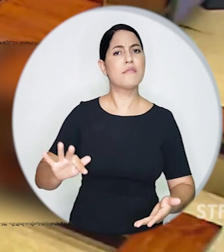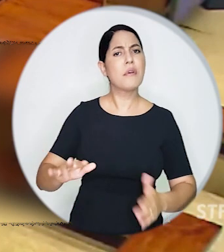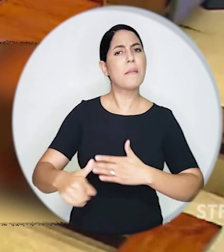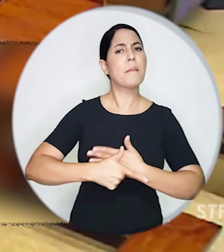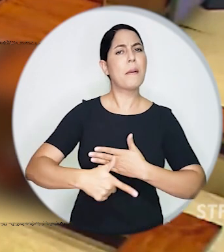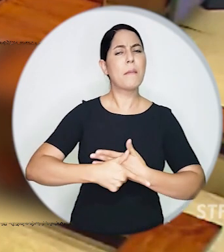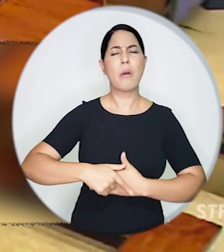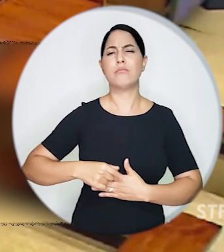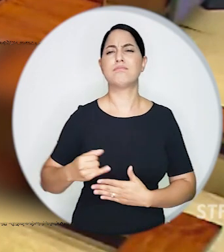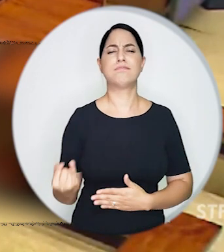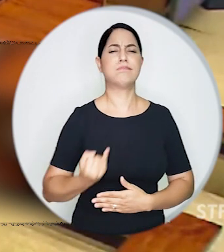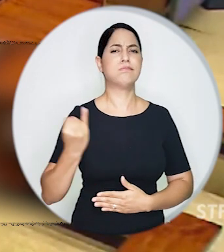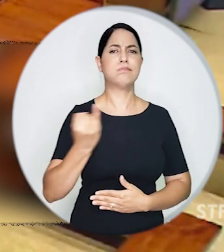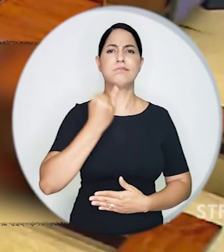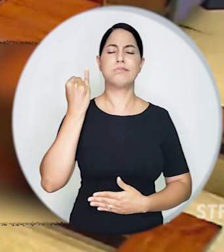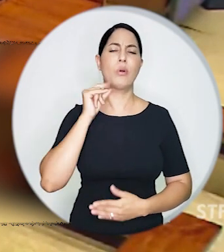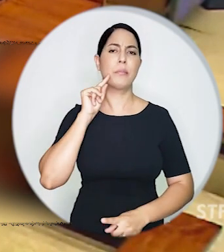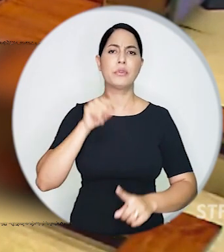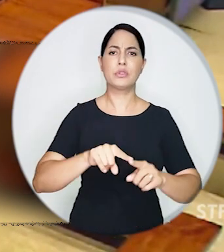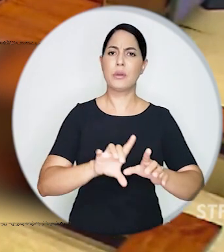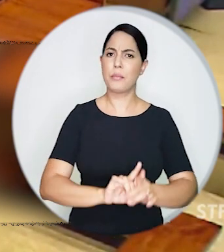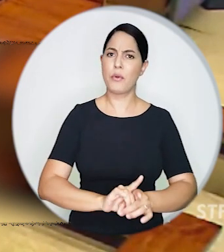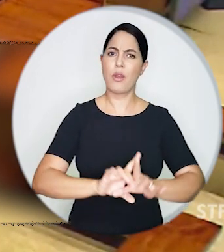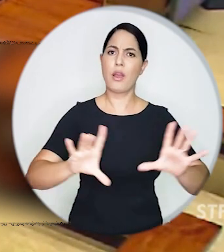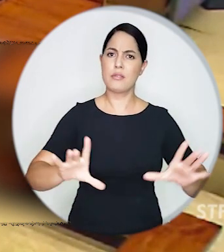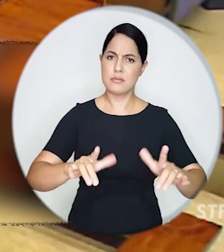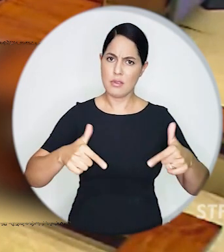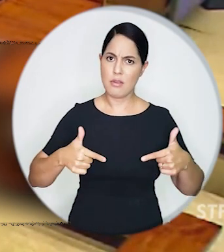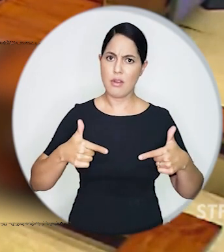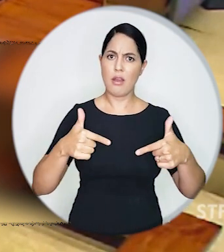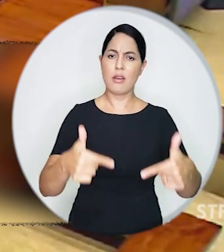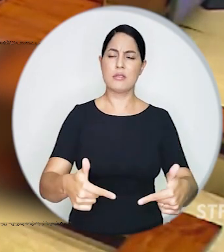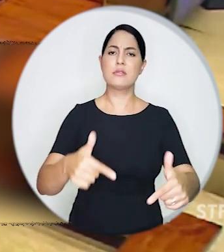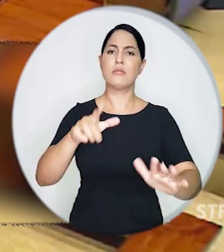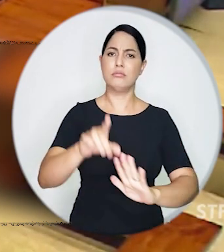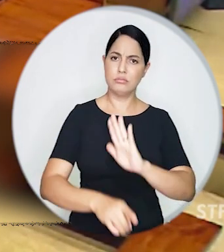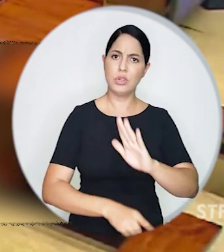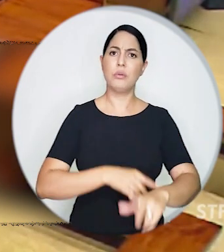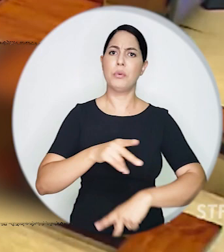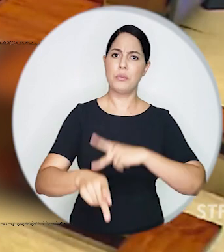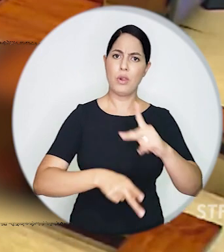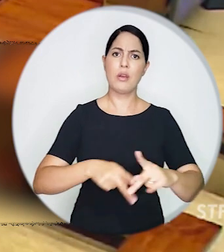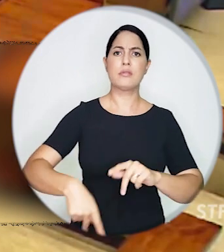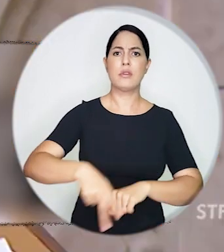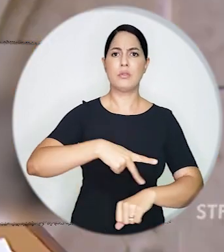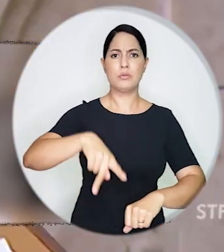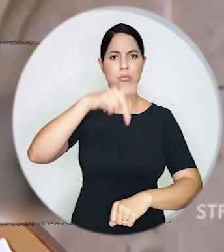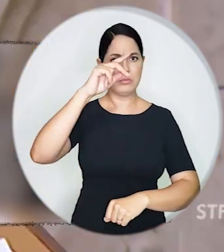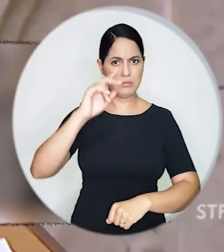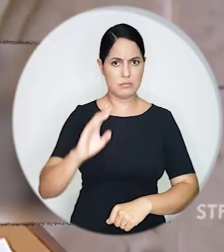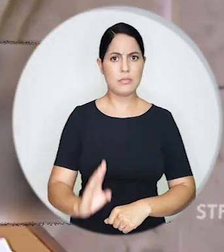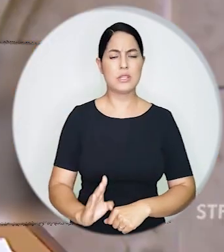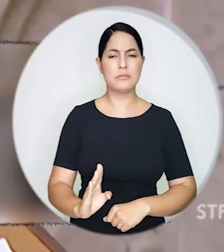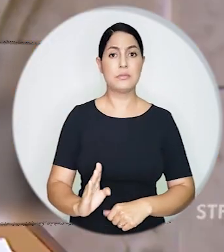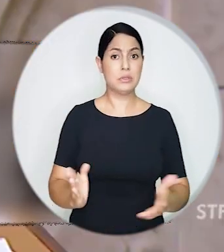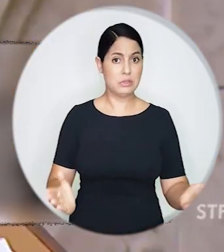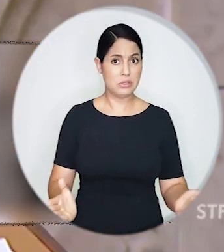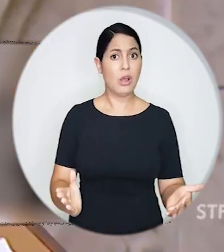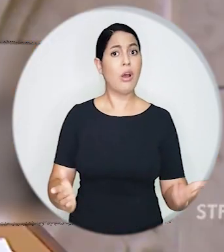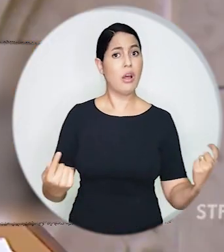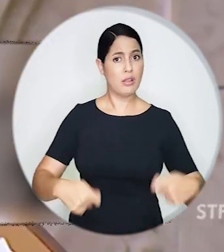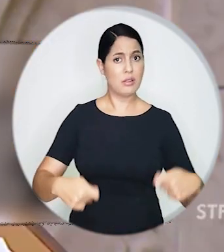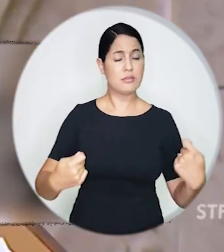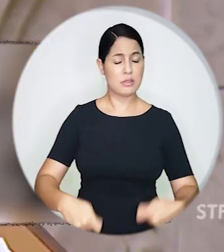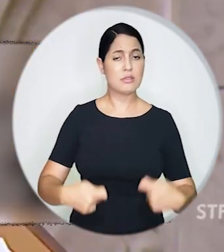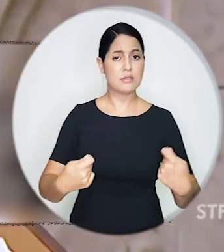para a consolidação da democracia e para a efetivação dos princípios e garantias dos cidadãos brasileiros. É preciso defender e preservar